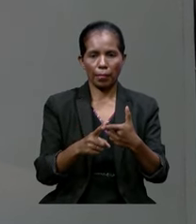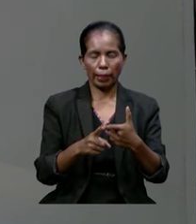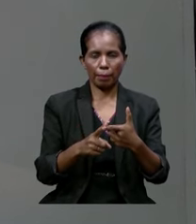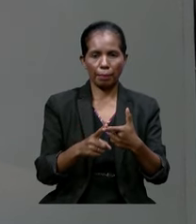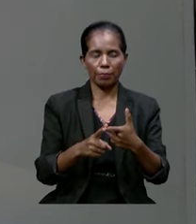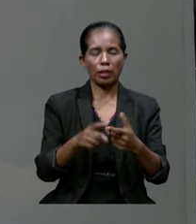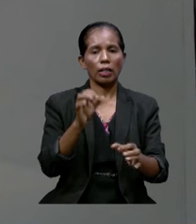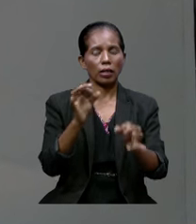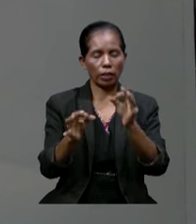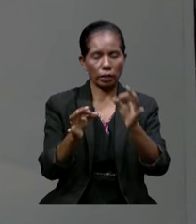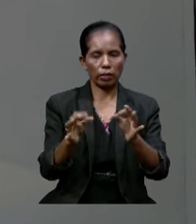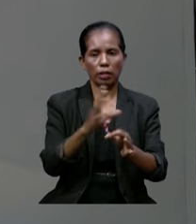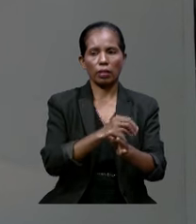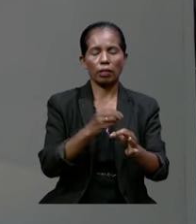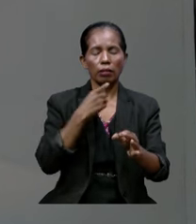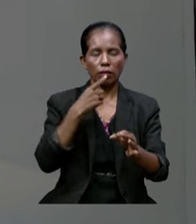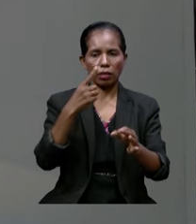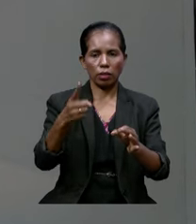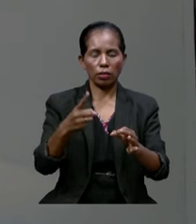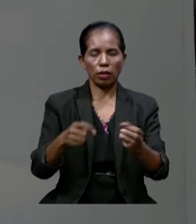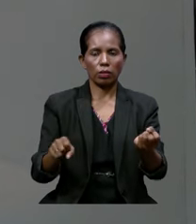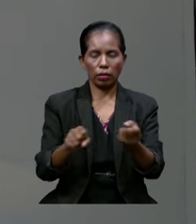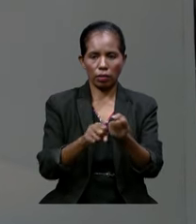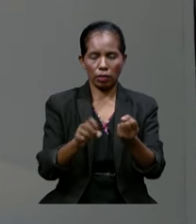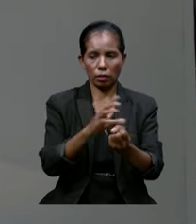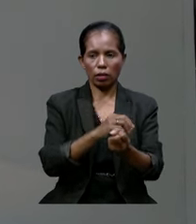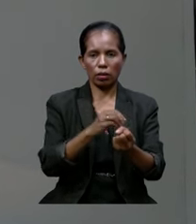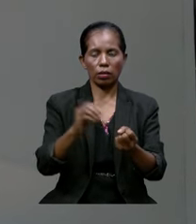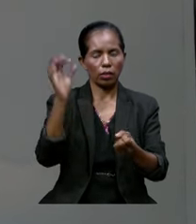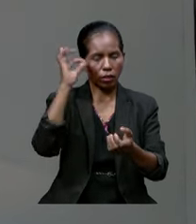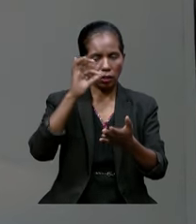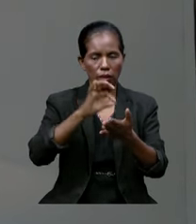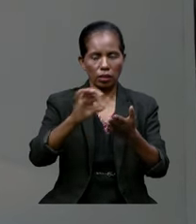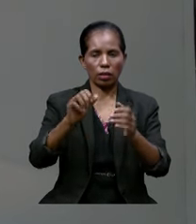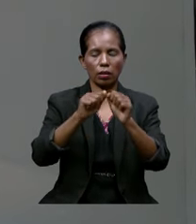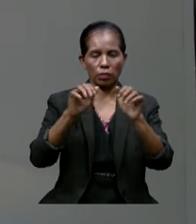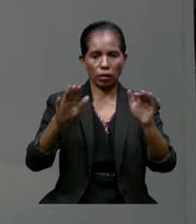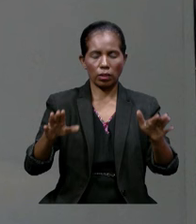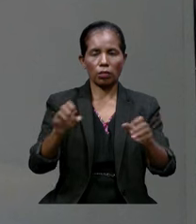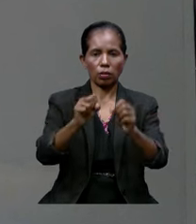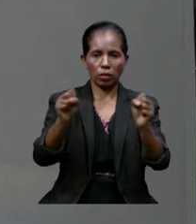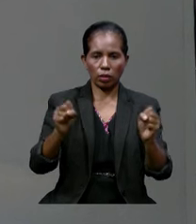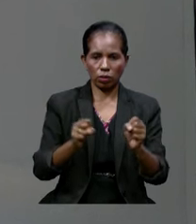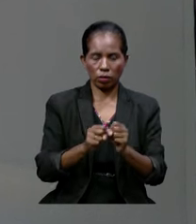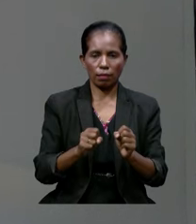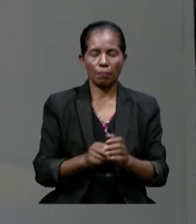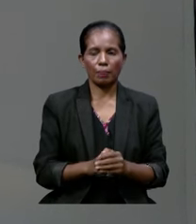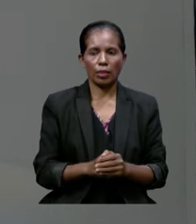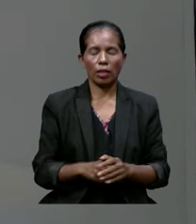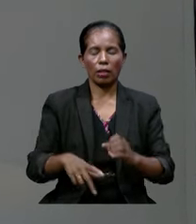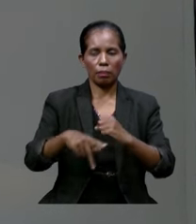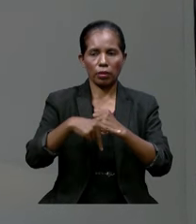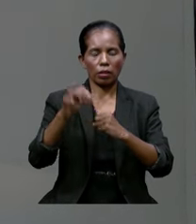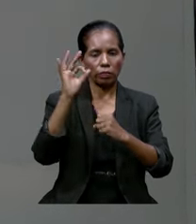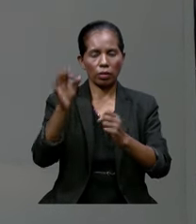encontrando-se hierarquicamente subordinado ao secretário da administração do Suco. Nune bancada